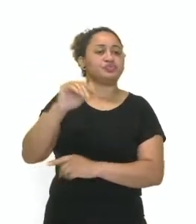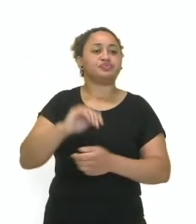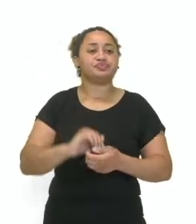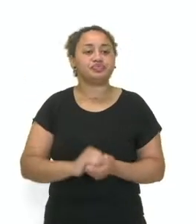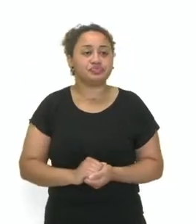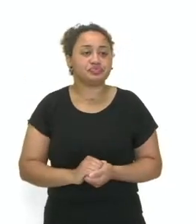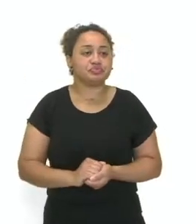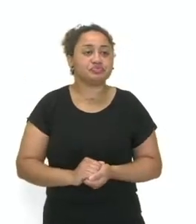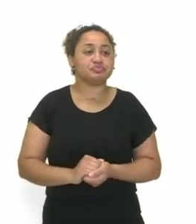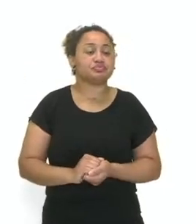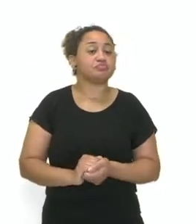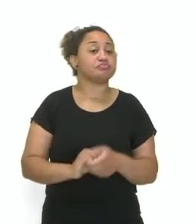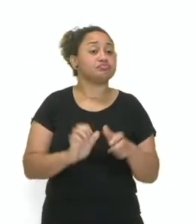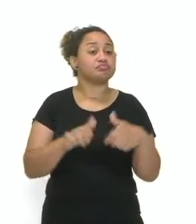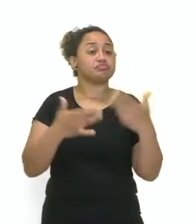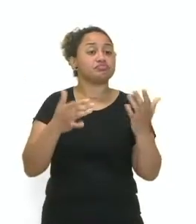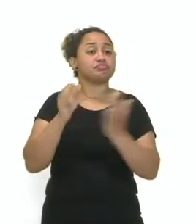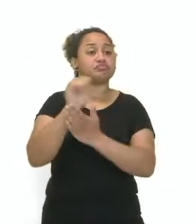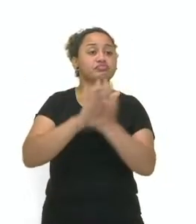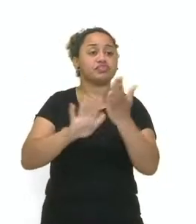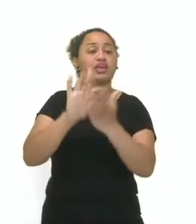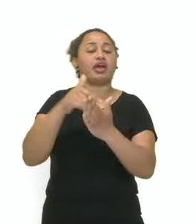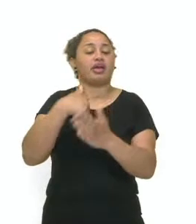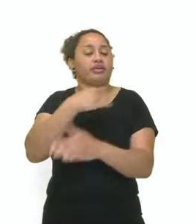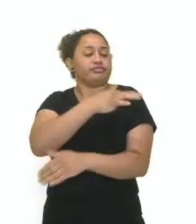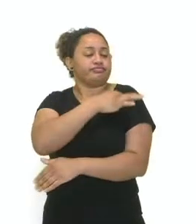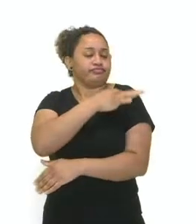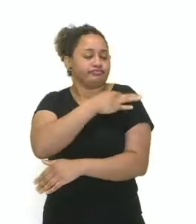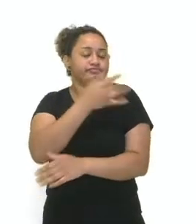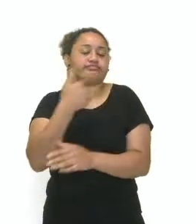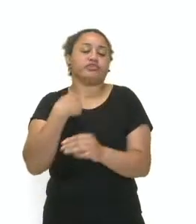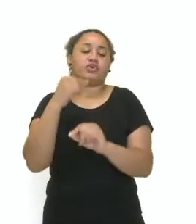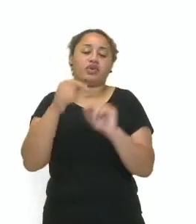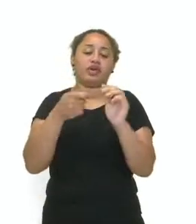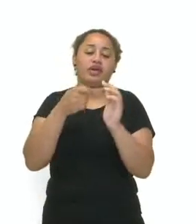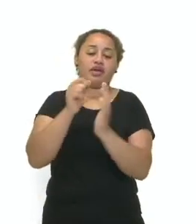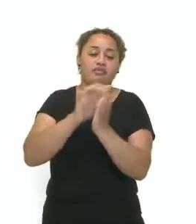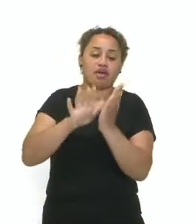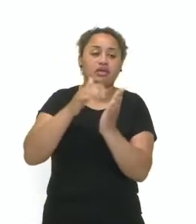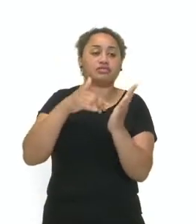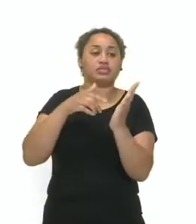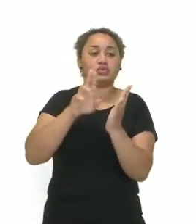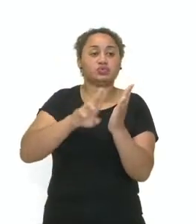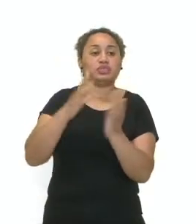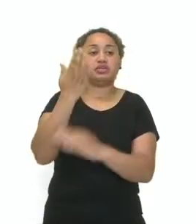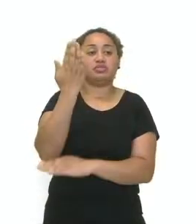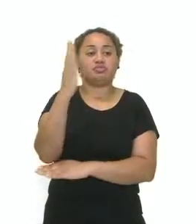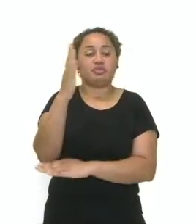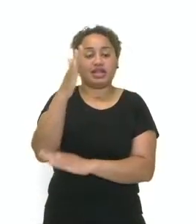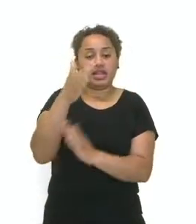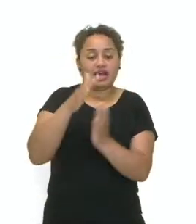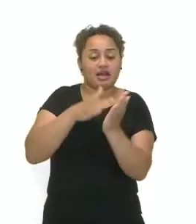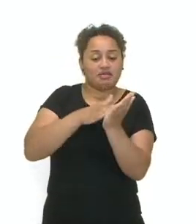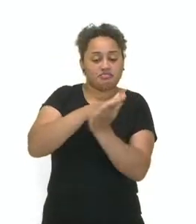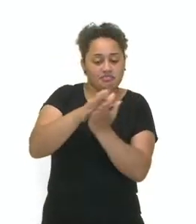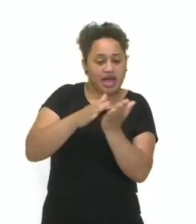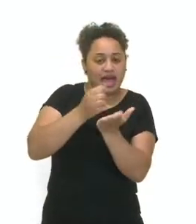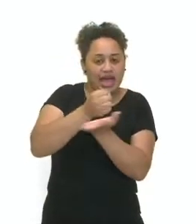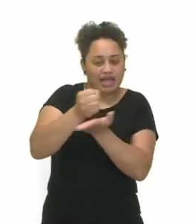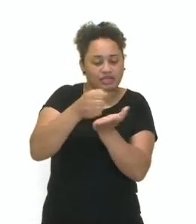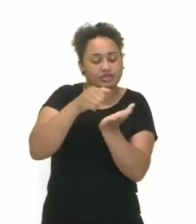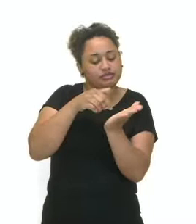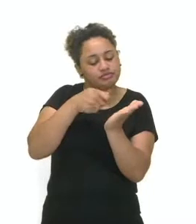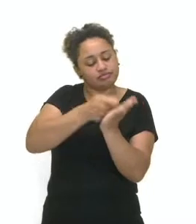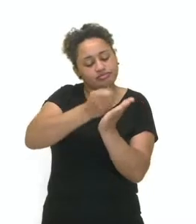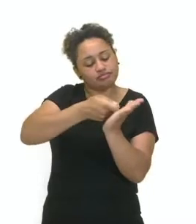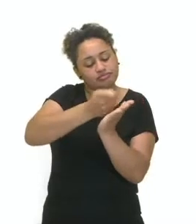também. Então, a xilogravura é a técnica de gravura na qual se utiliza madeira como matriz e possibilita a